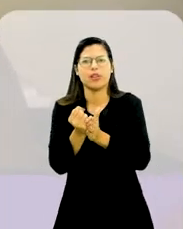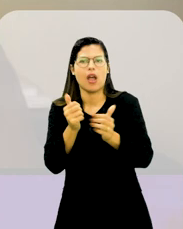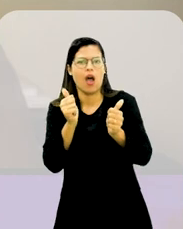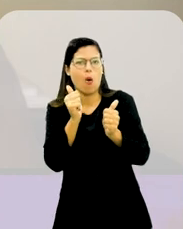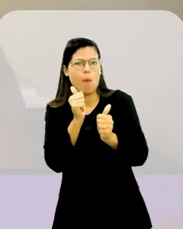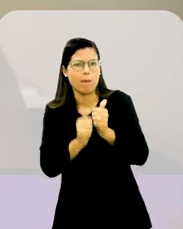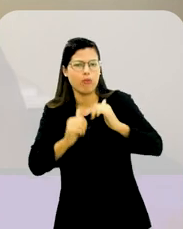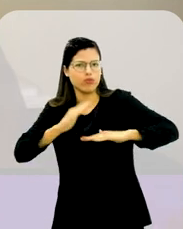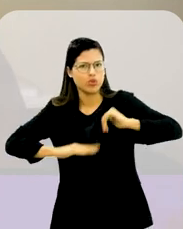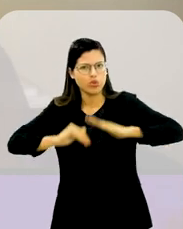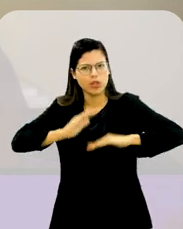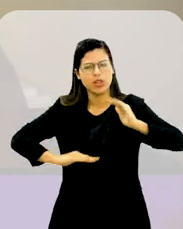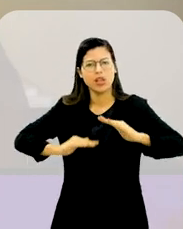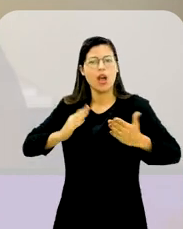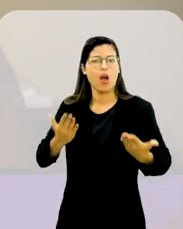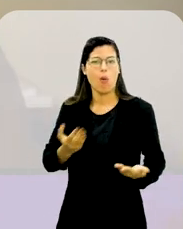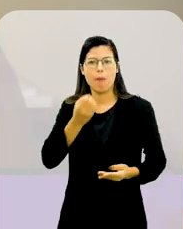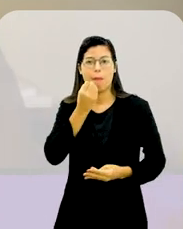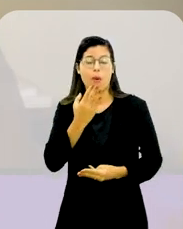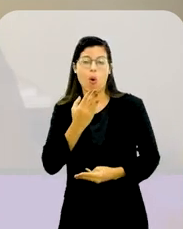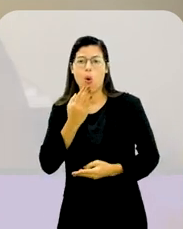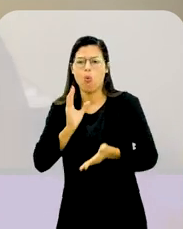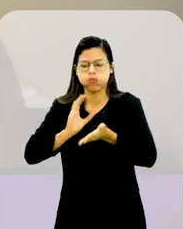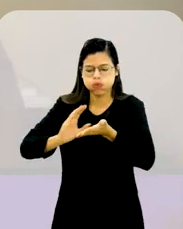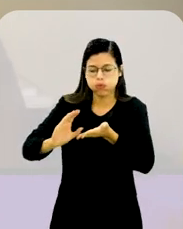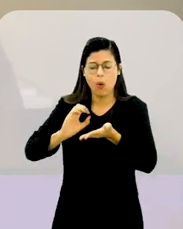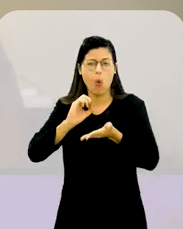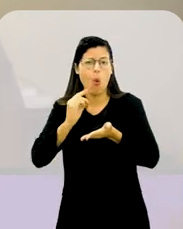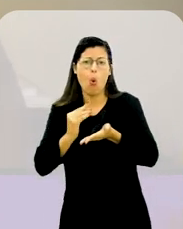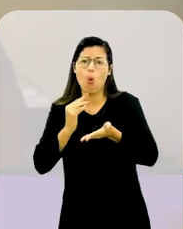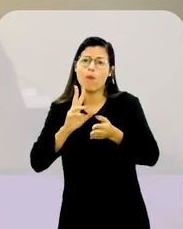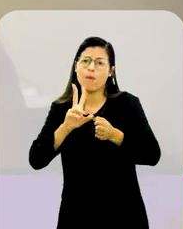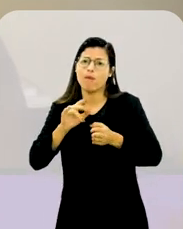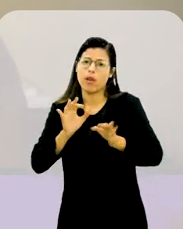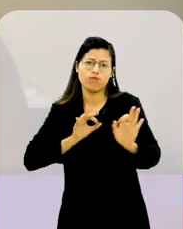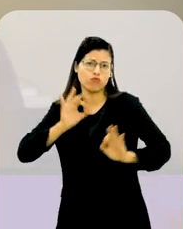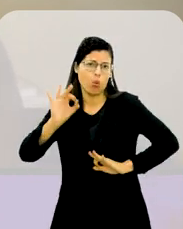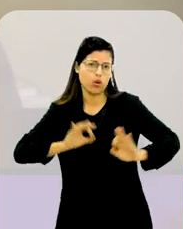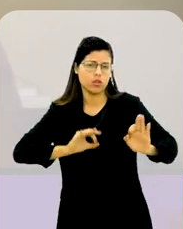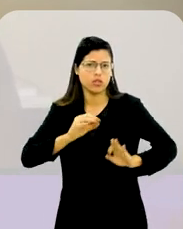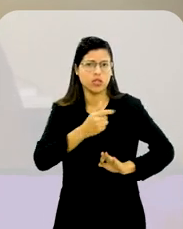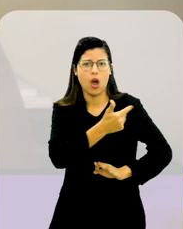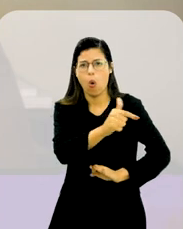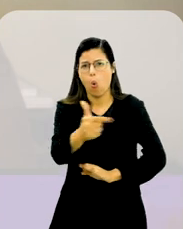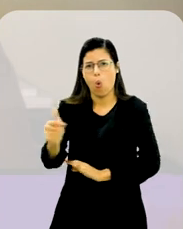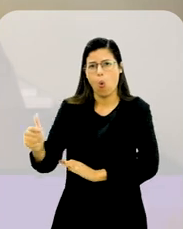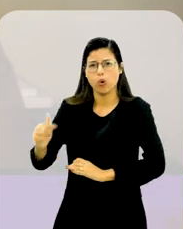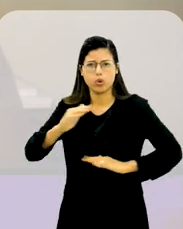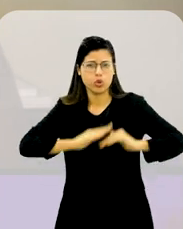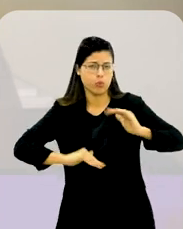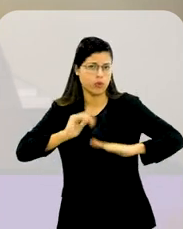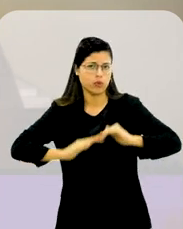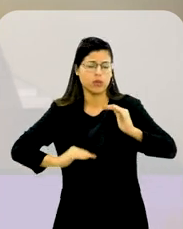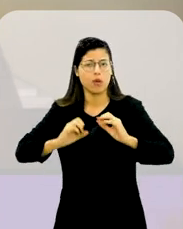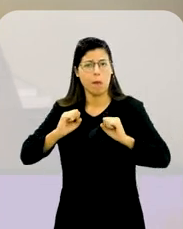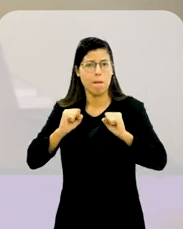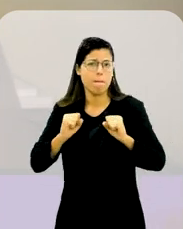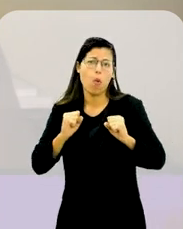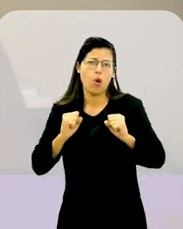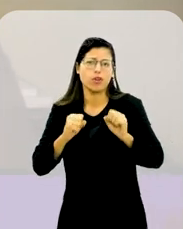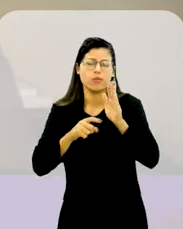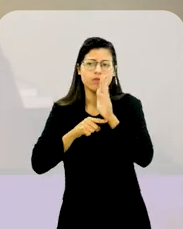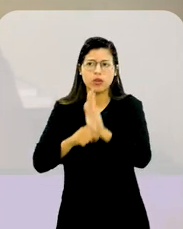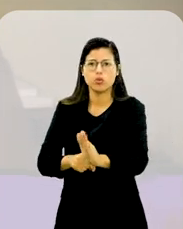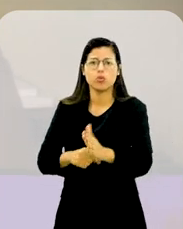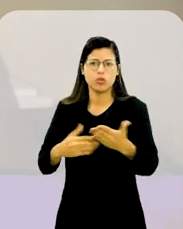jogador que é medalhão fazer um alto investimento ou se ele vai dividir esse alto investimento em outros jogadores que podem agregar muito mais